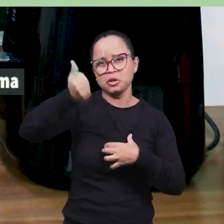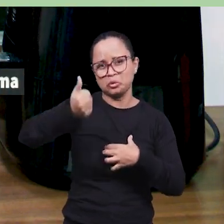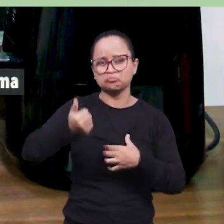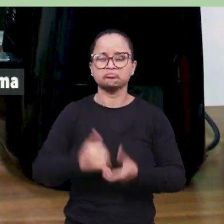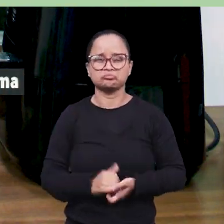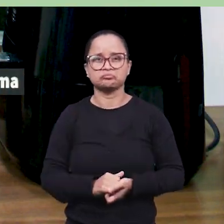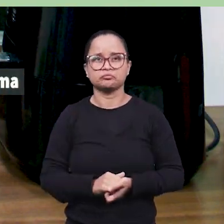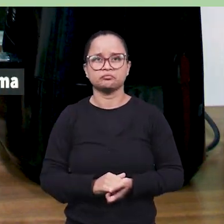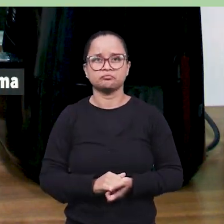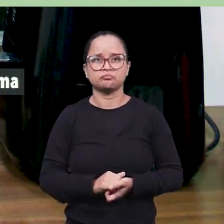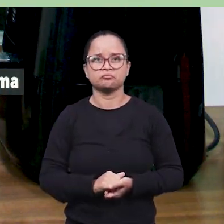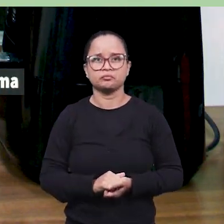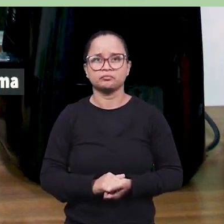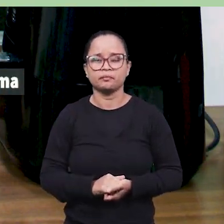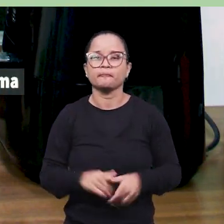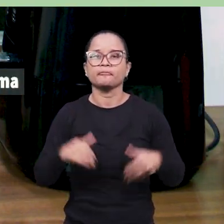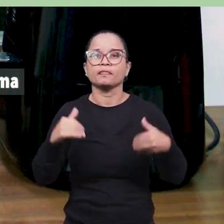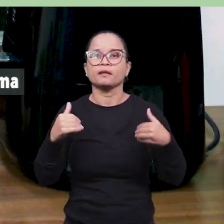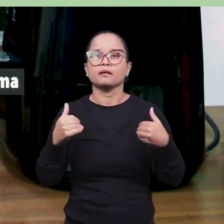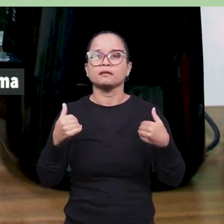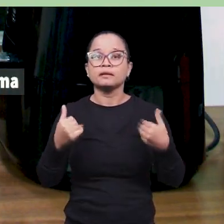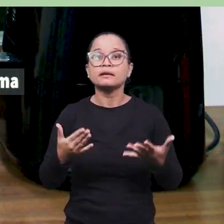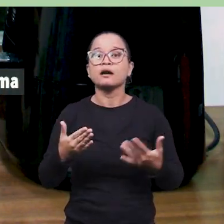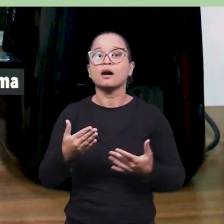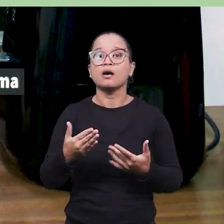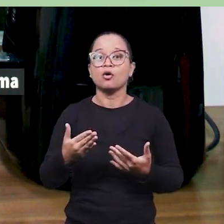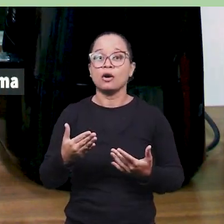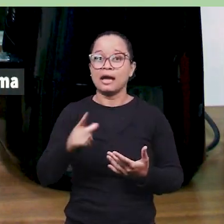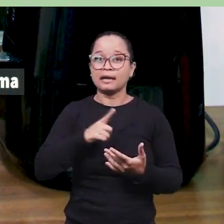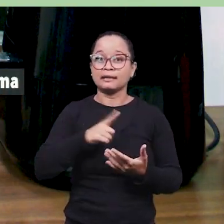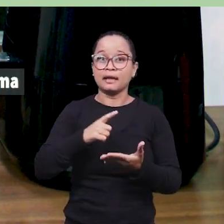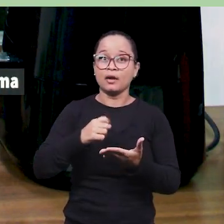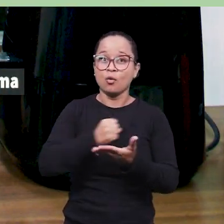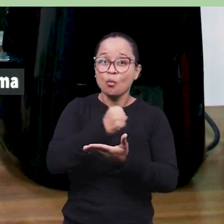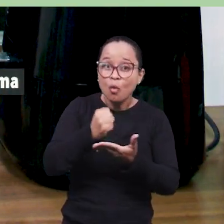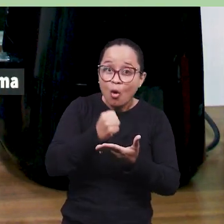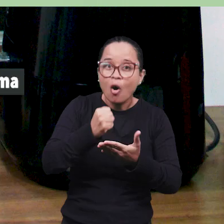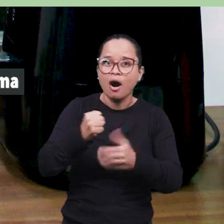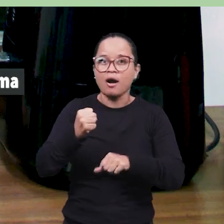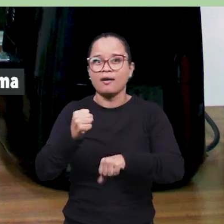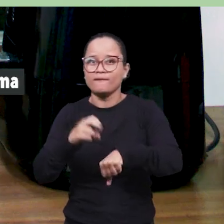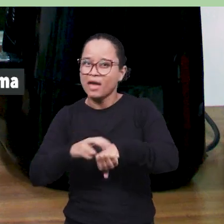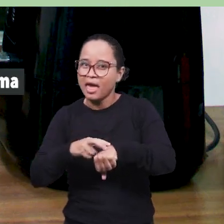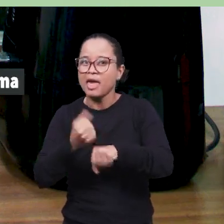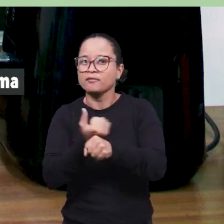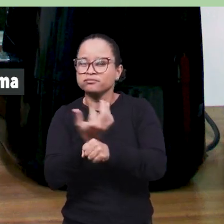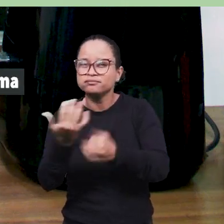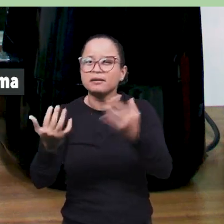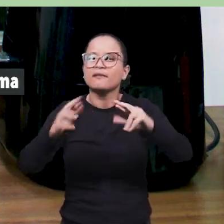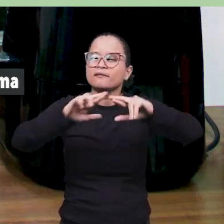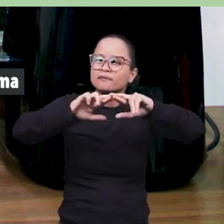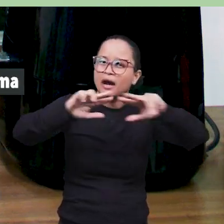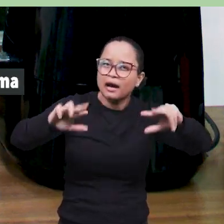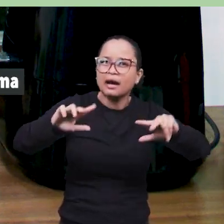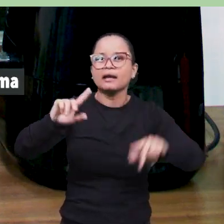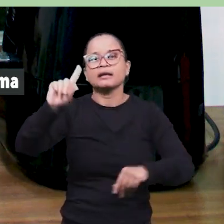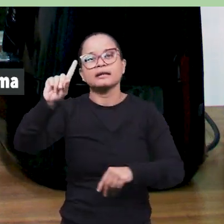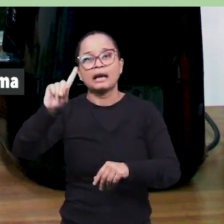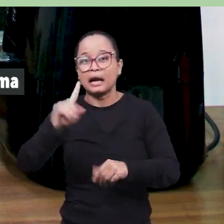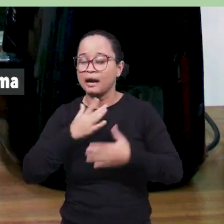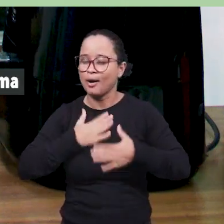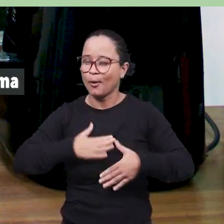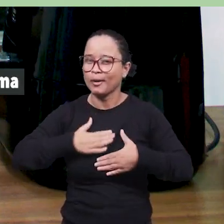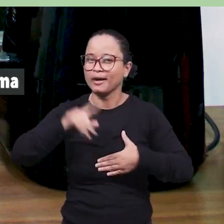melhor. O pesto, não se preocupem que logo a gente ensina também esse molho num